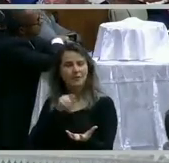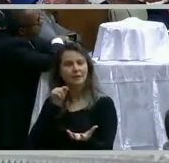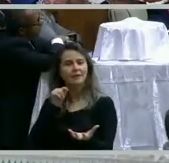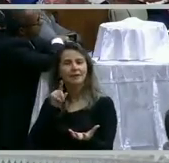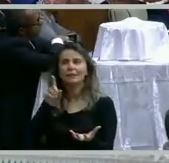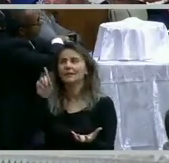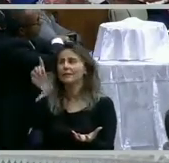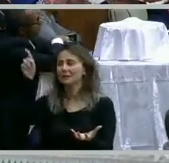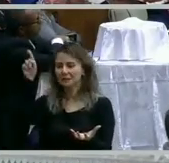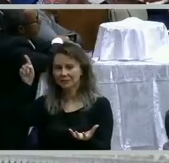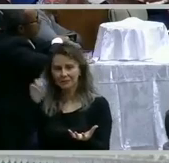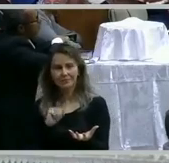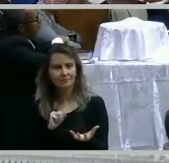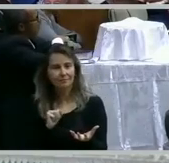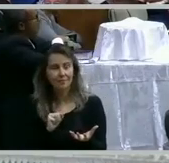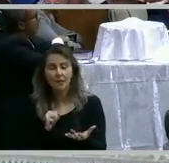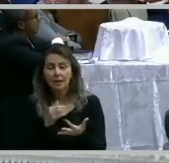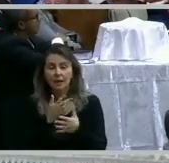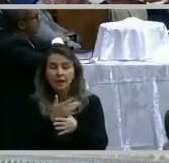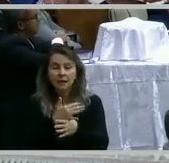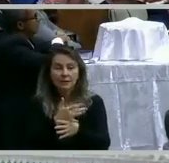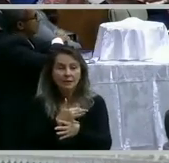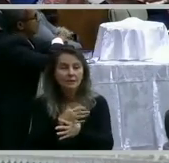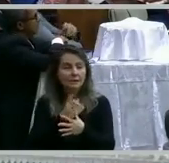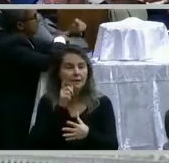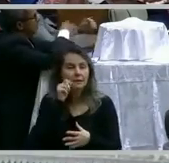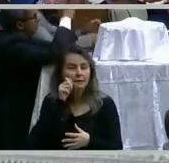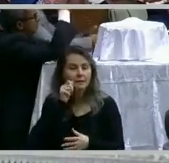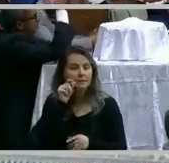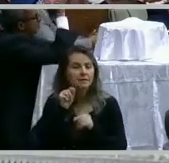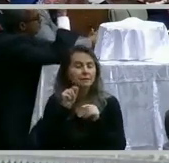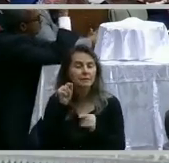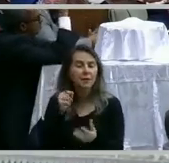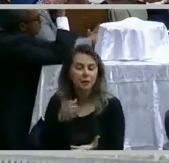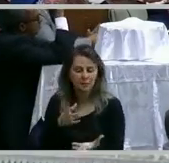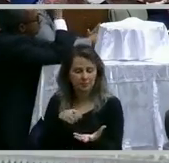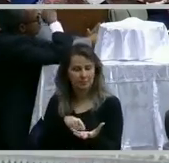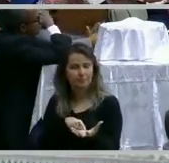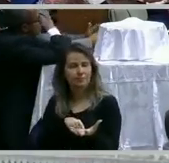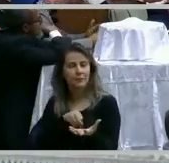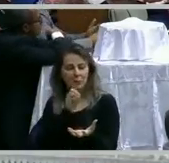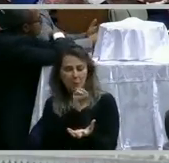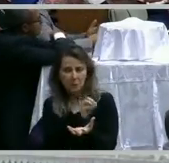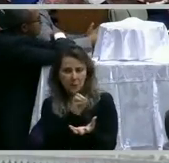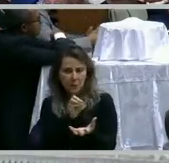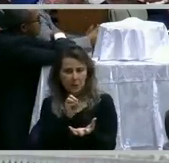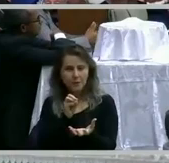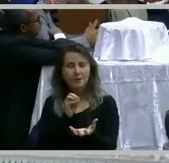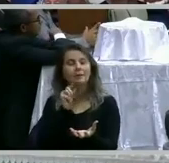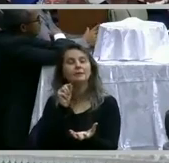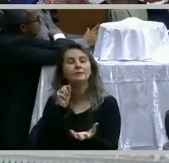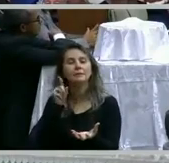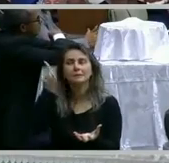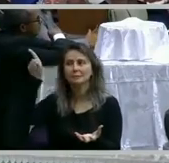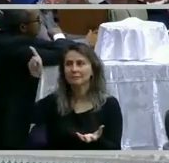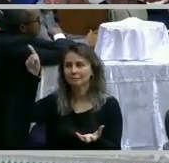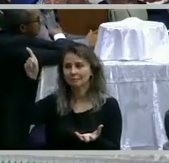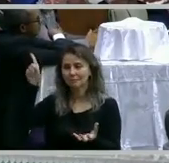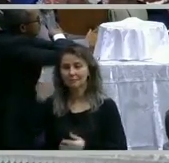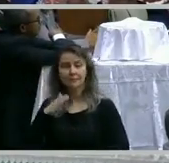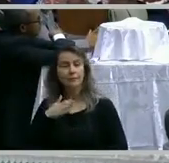de Maceió, quem sustenta, diga comigo, é Jesus. Diga assim, a minha família, quem